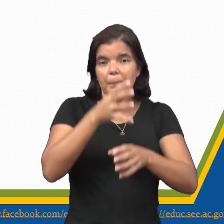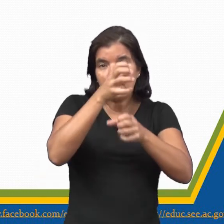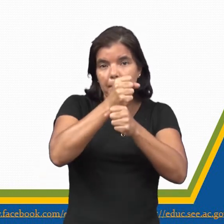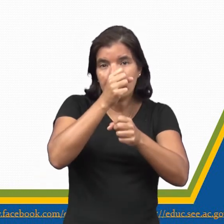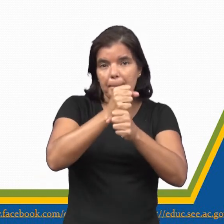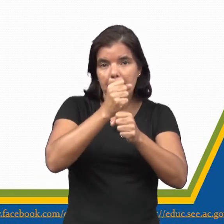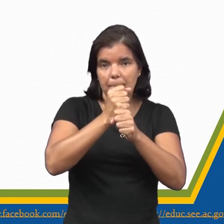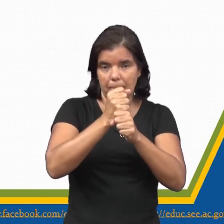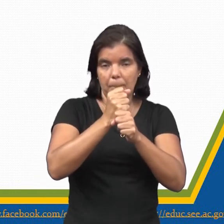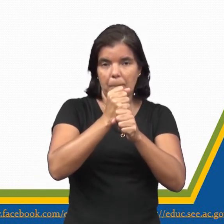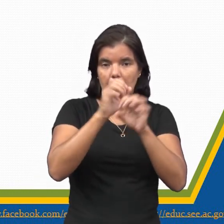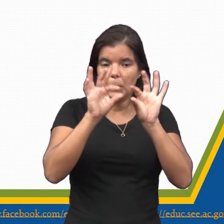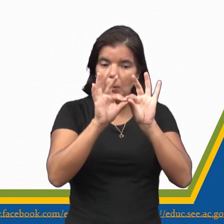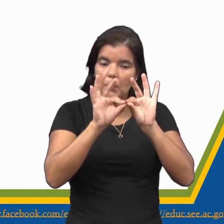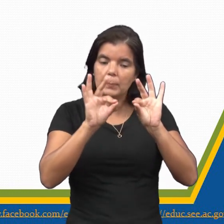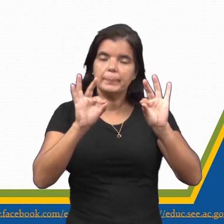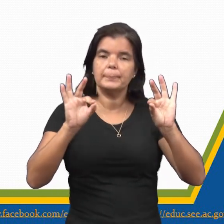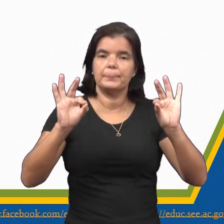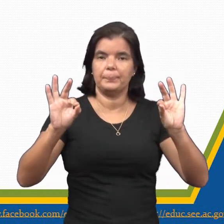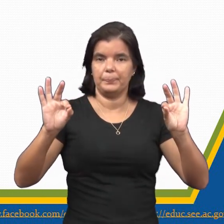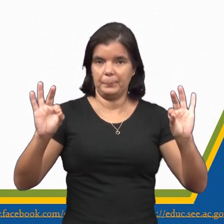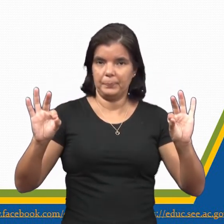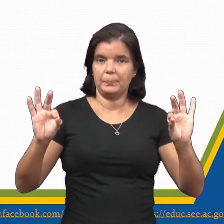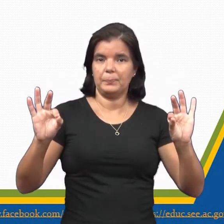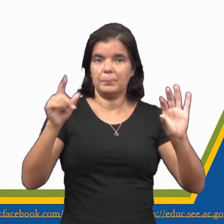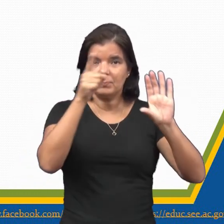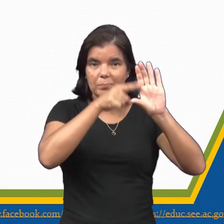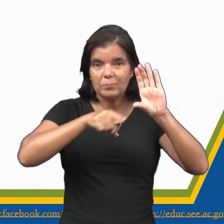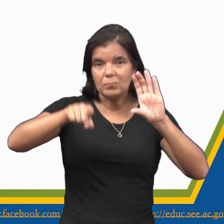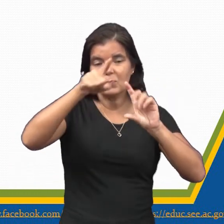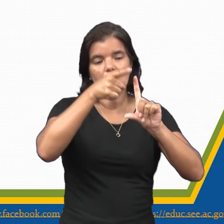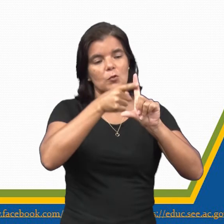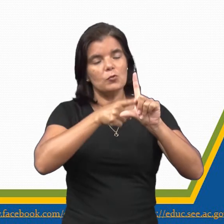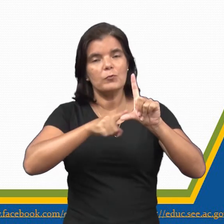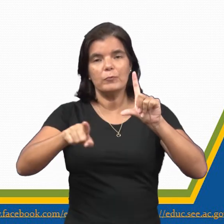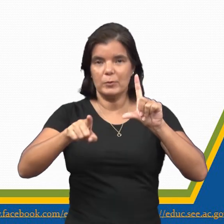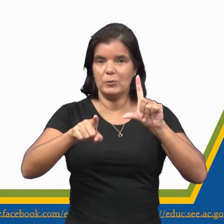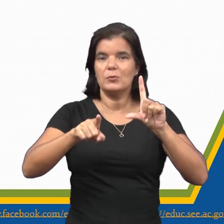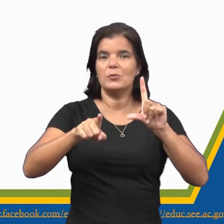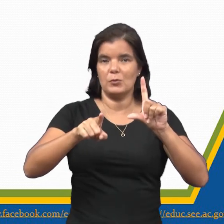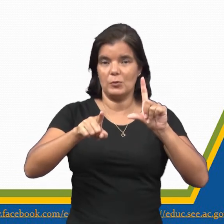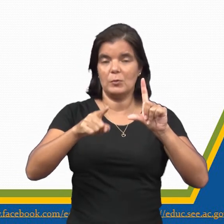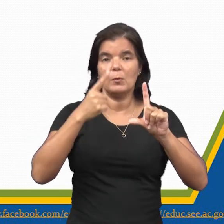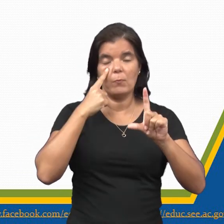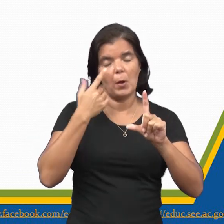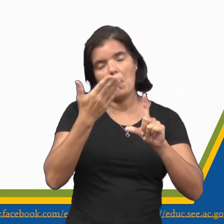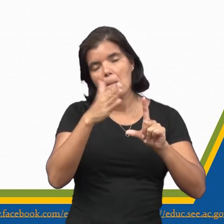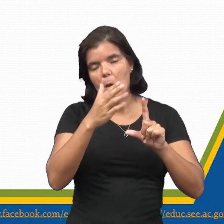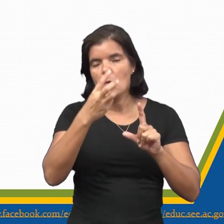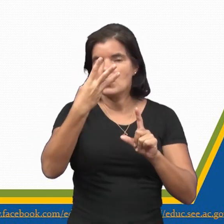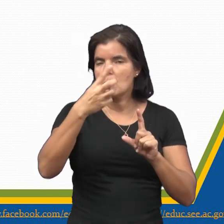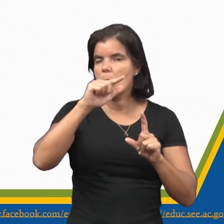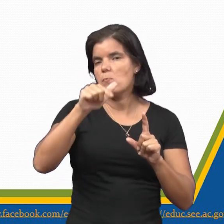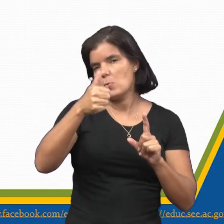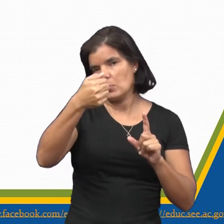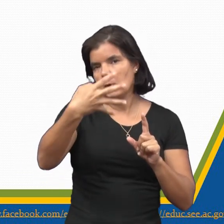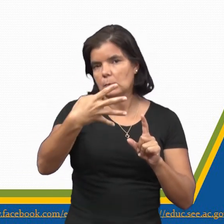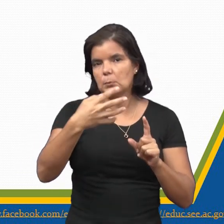calculando o comprimento de uma circunferência dividido pelo seu diâmetro. Você vai encontrar aproximadamente